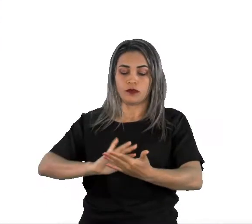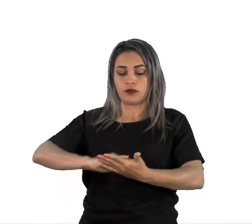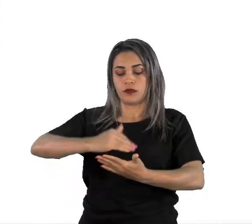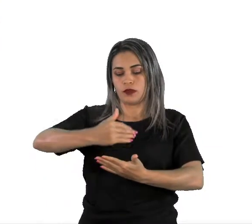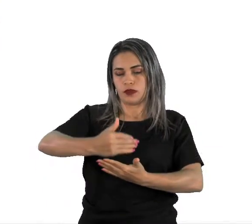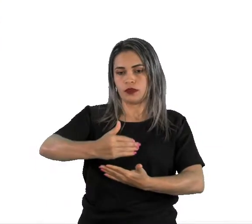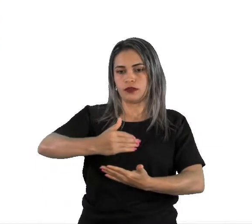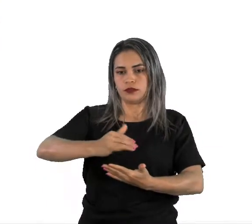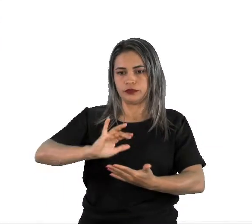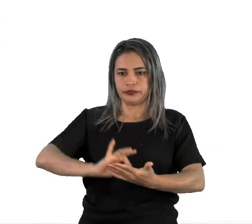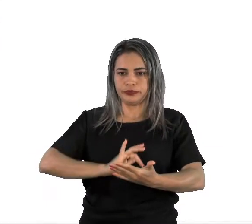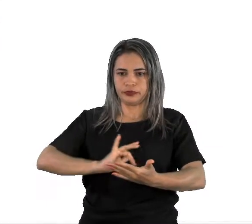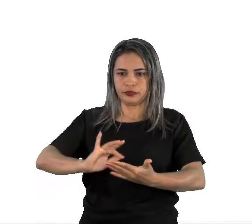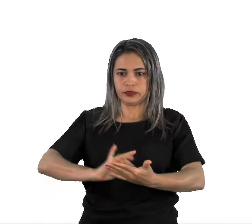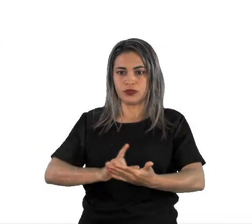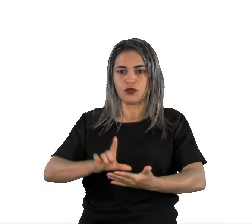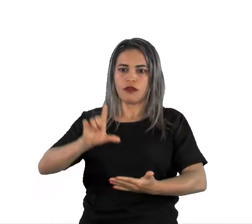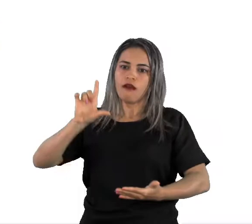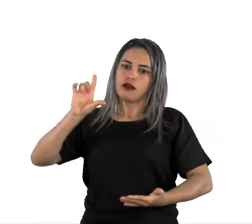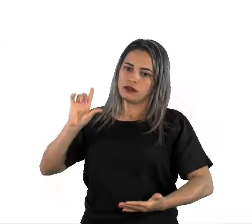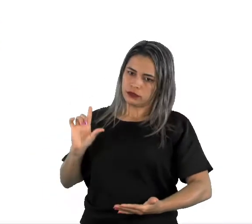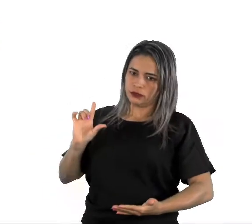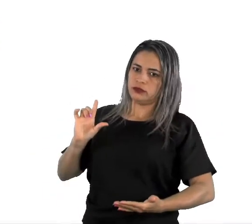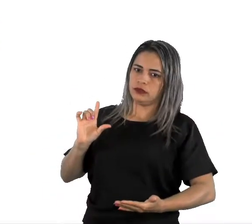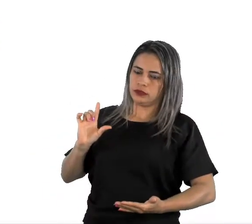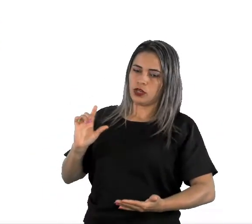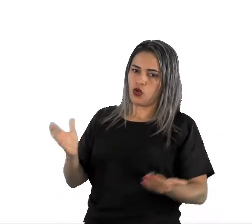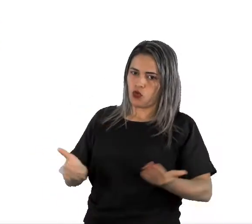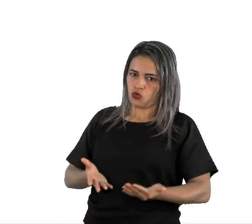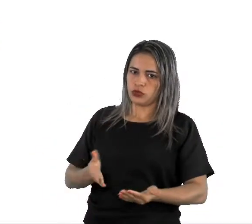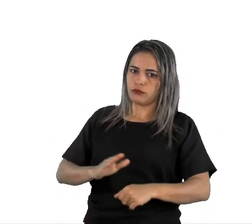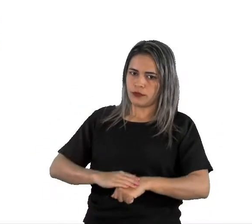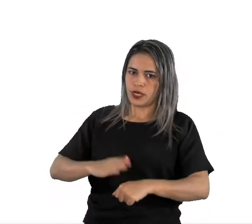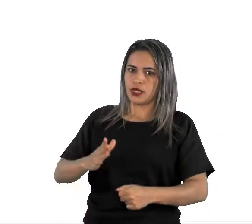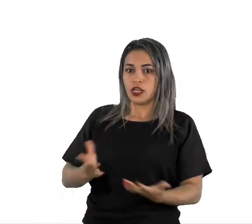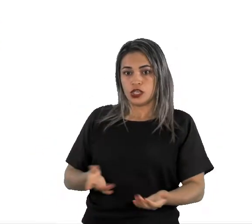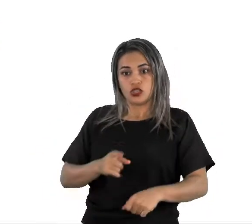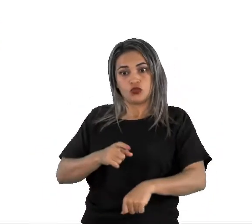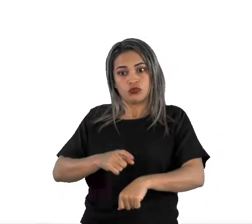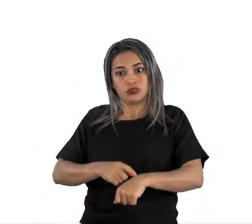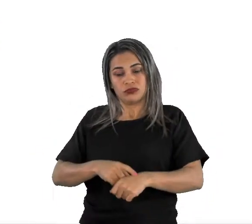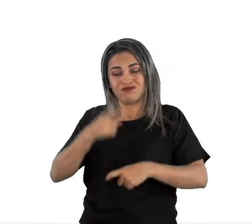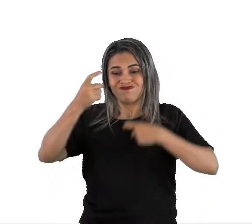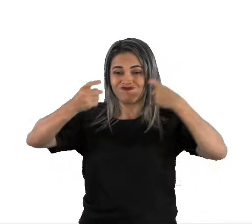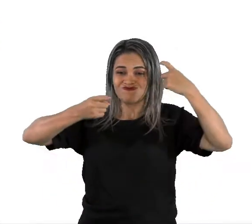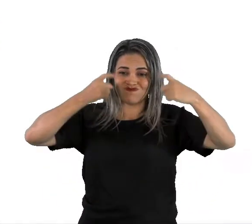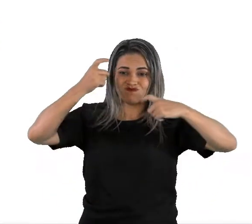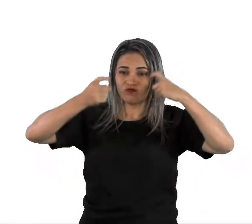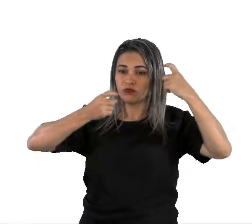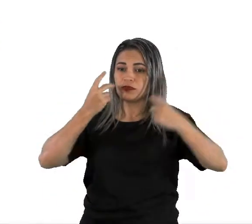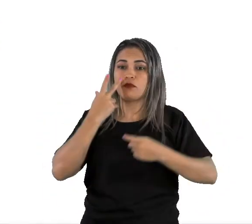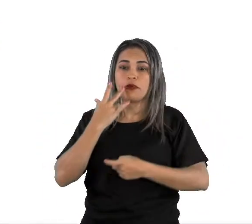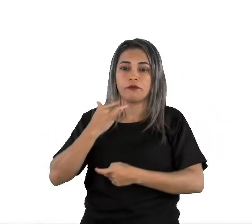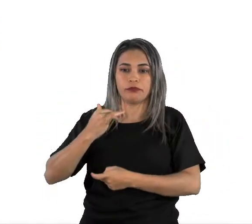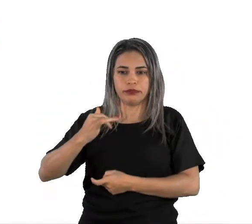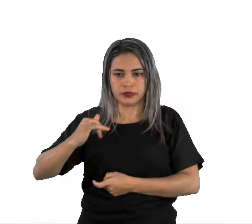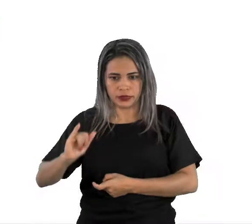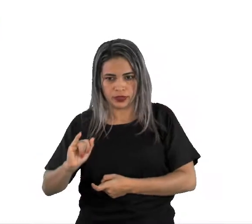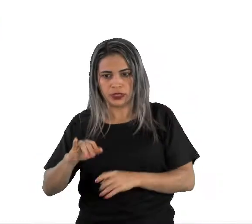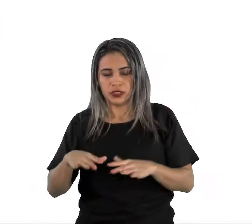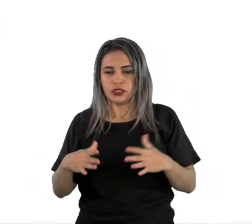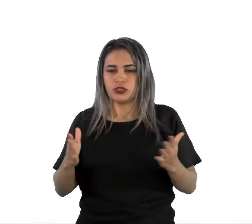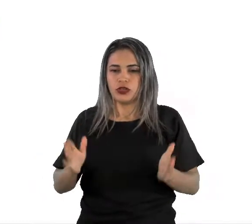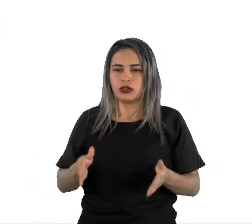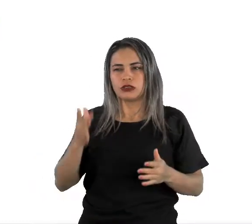e tablets do que antes. Esse é um motivo de preocupação para os pais, já que eles